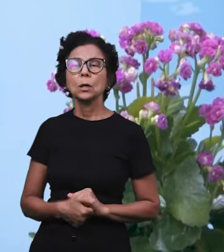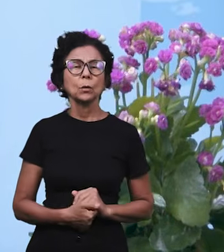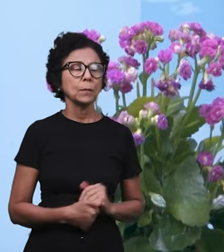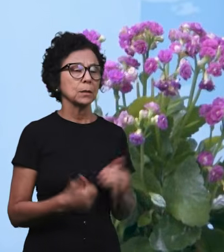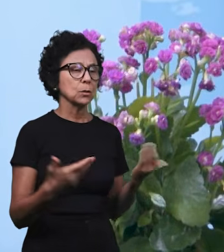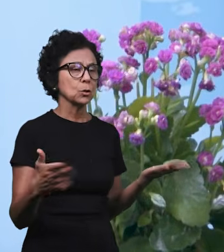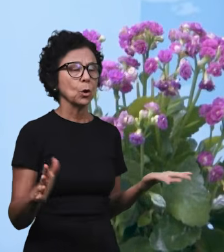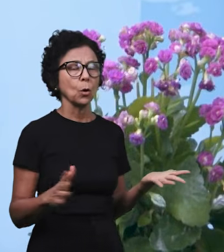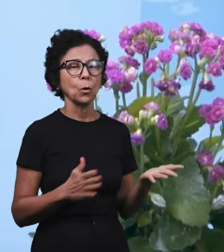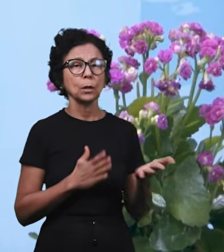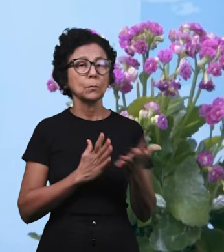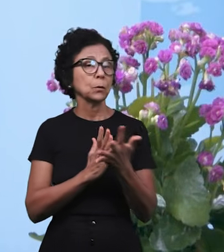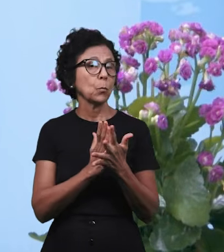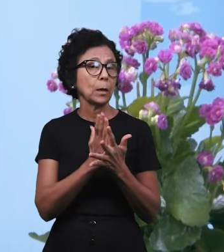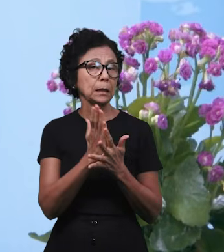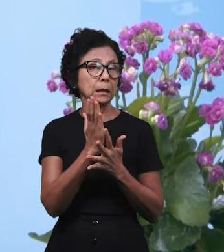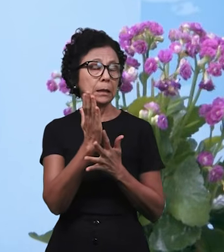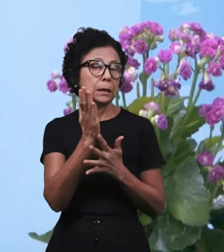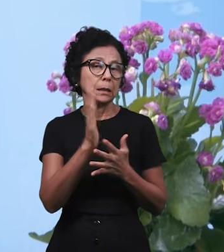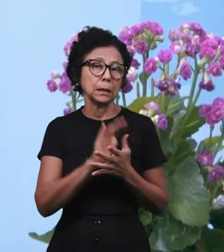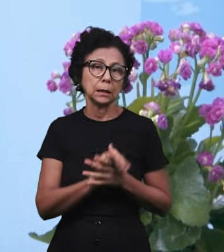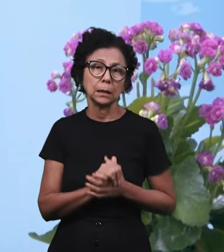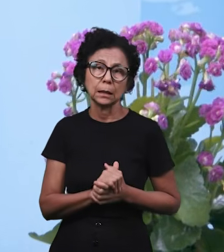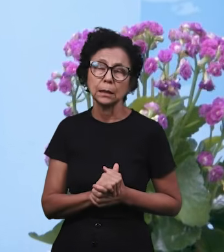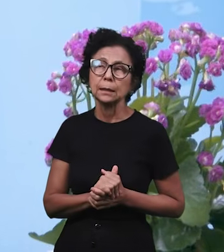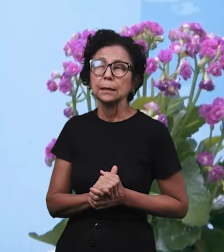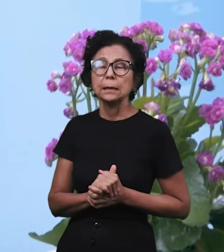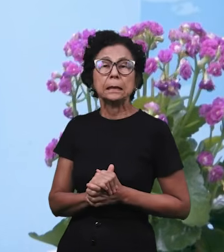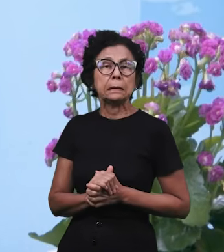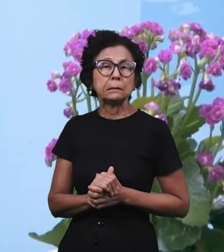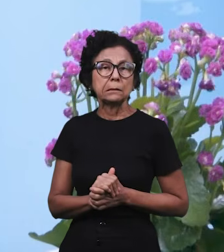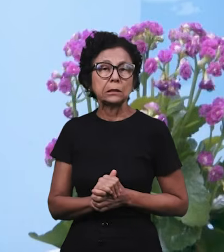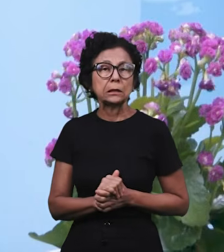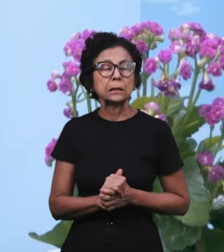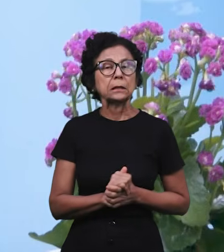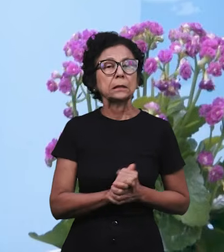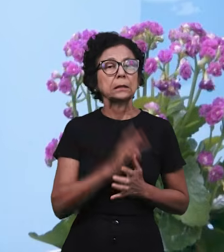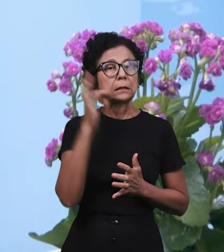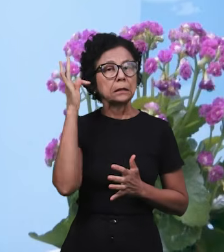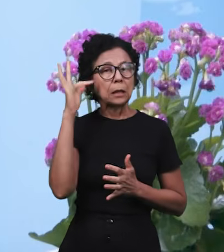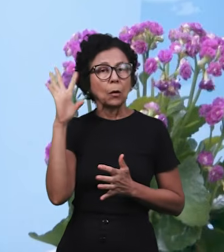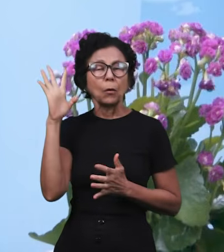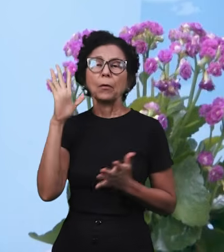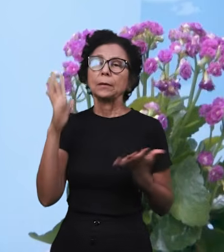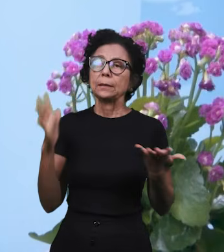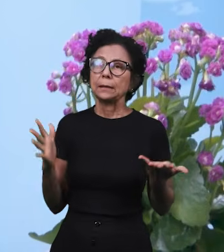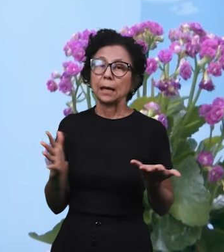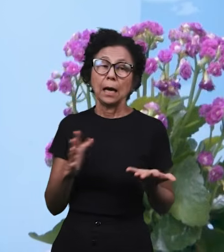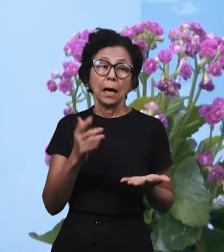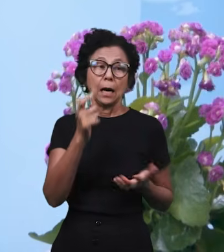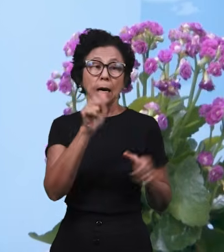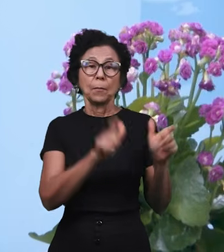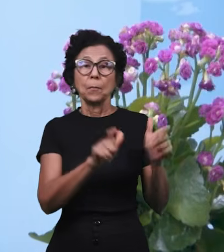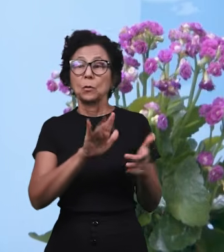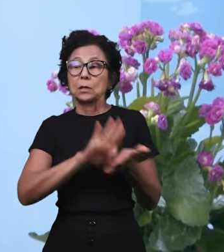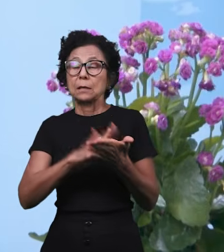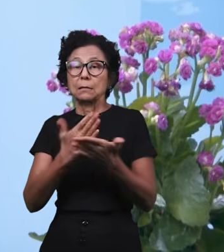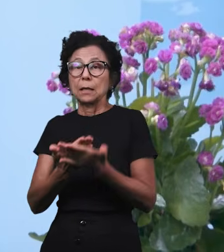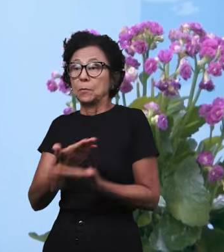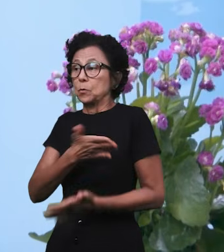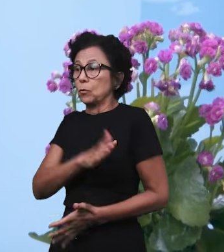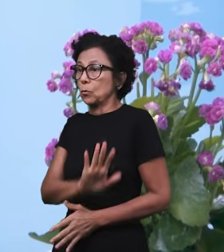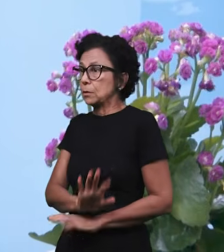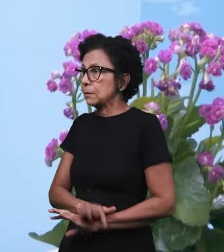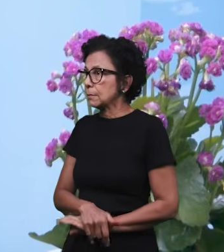tal da tradução, os intérpretes não vão gostar que eu faça. Ora, a gente sempre recebe. Olha só que bênção. Antes da gente começar esse